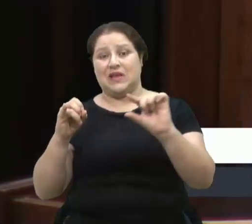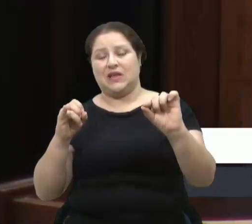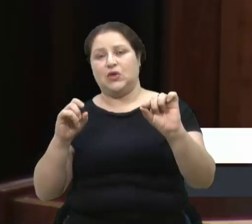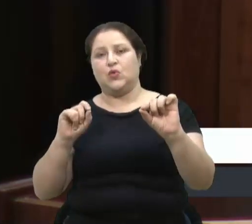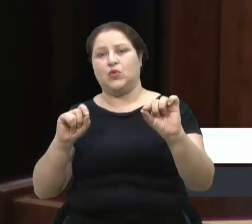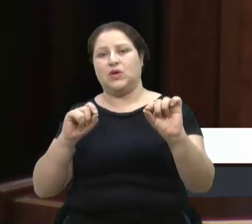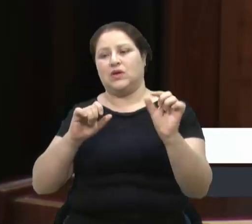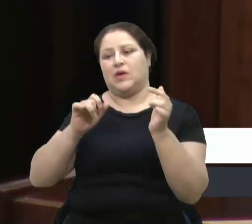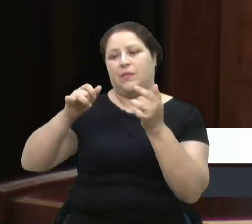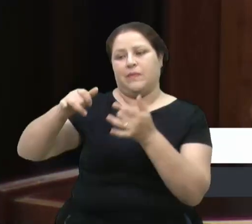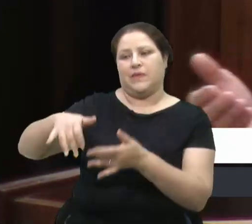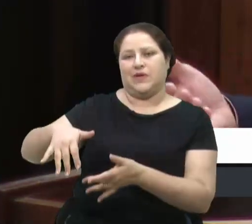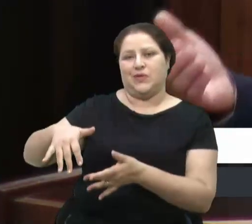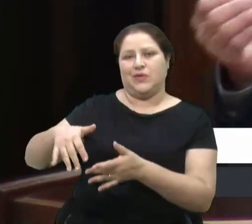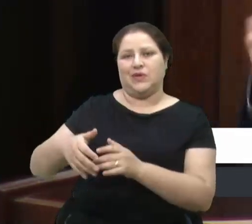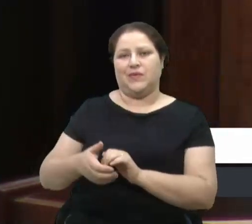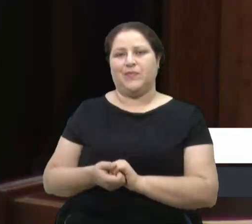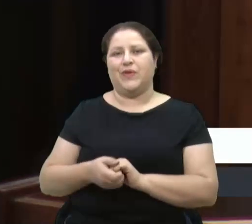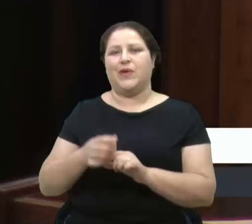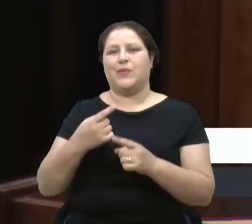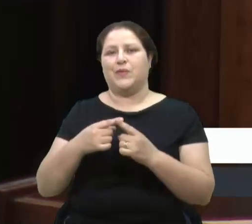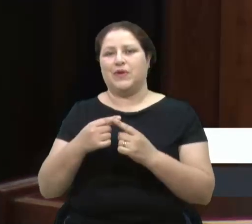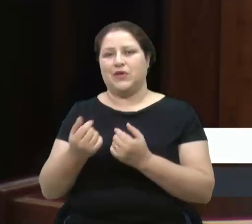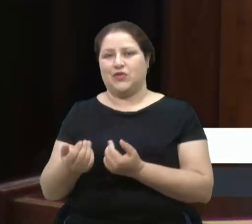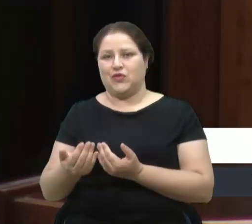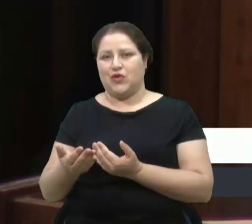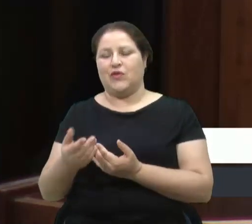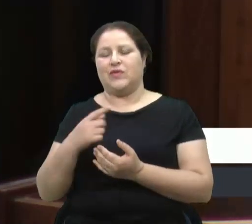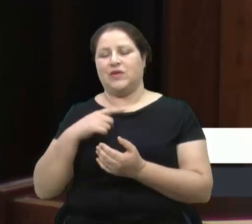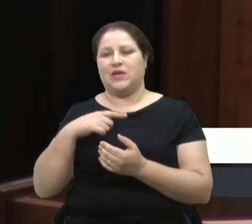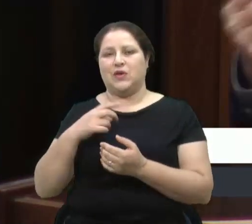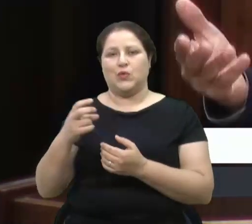muitos dos nossos jovens pela questão cultural